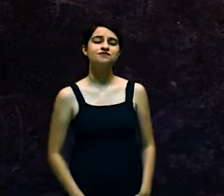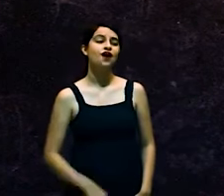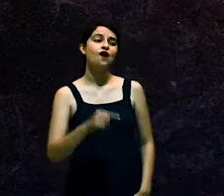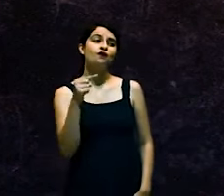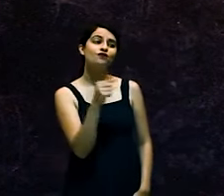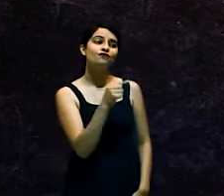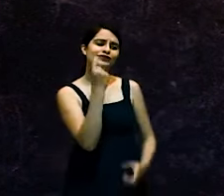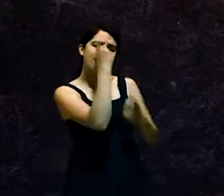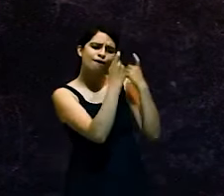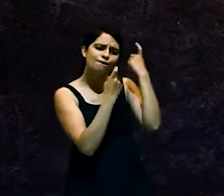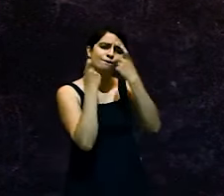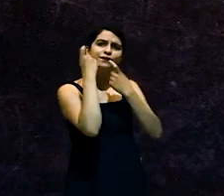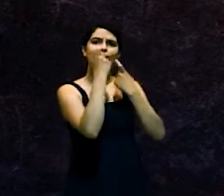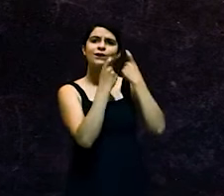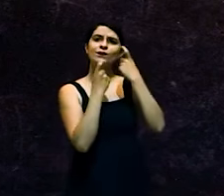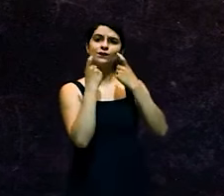você anda inquieta